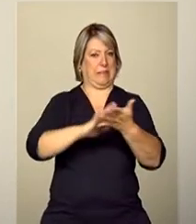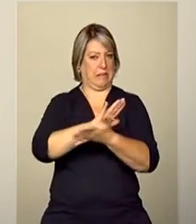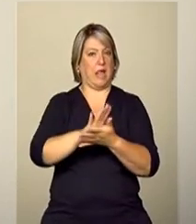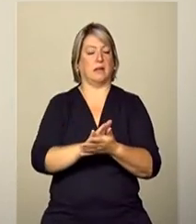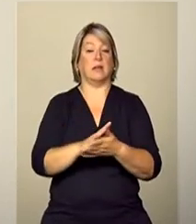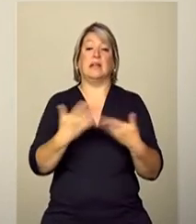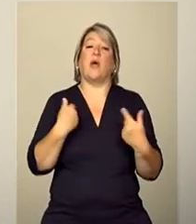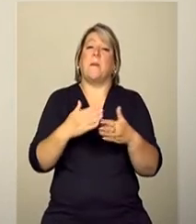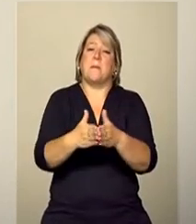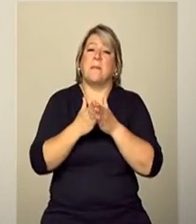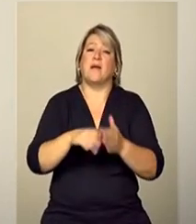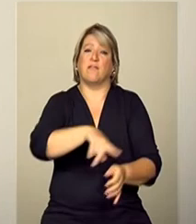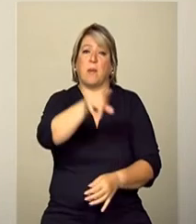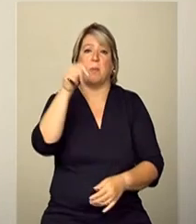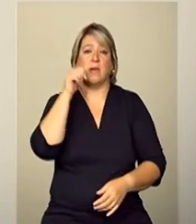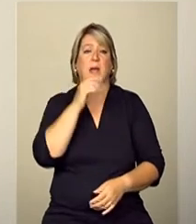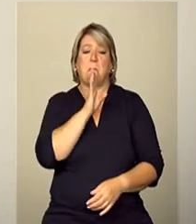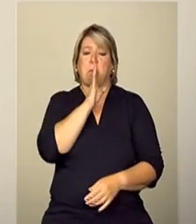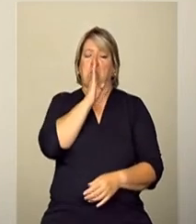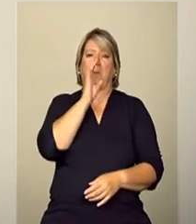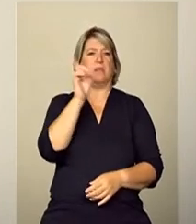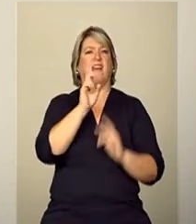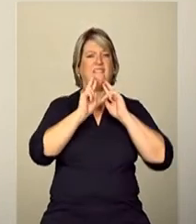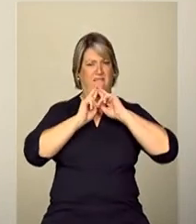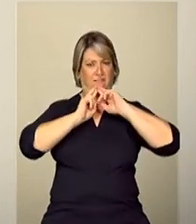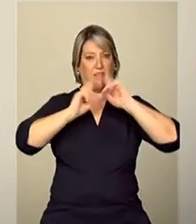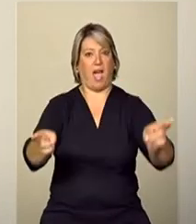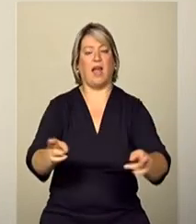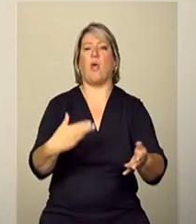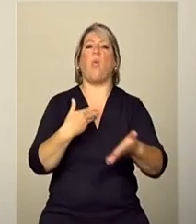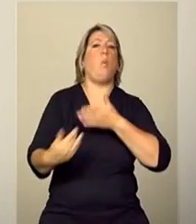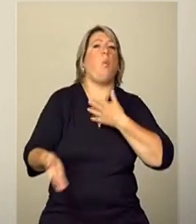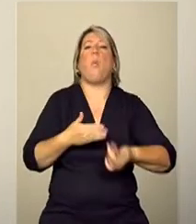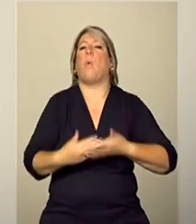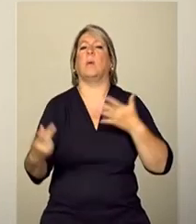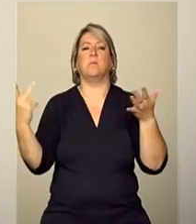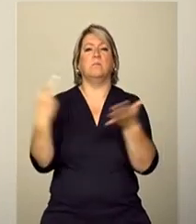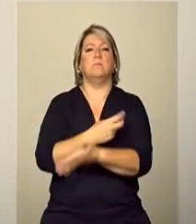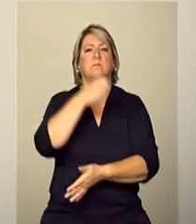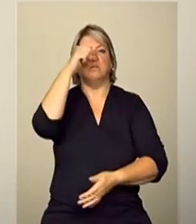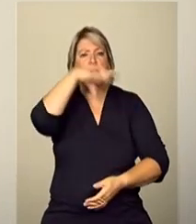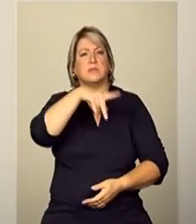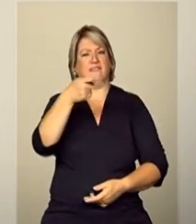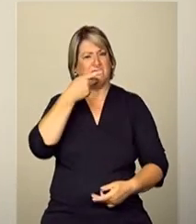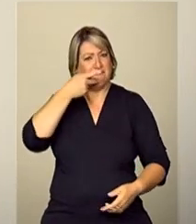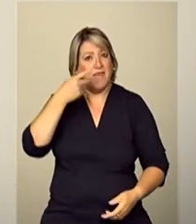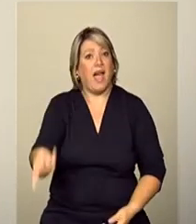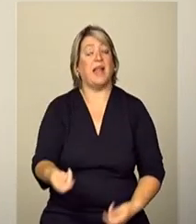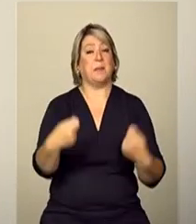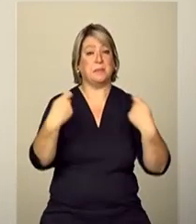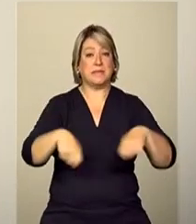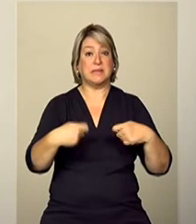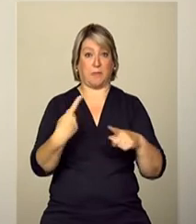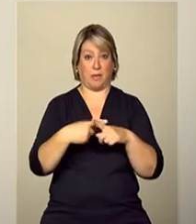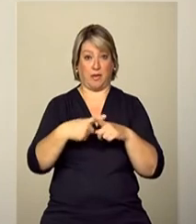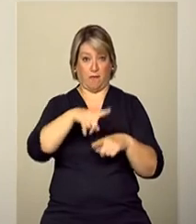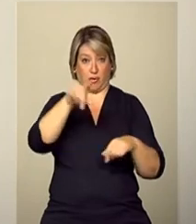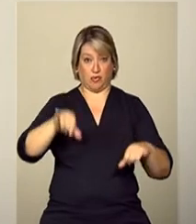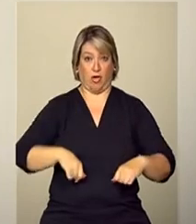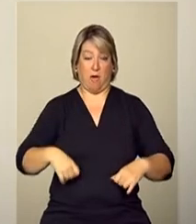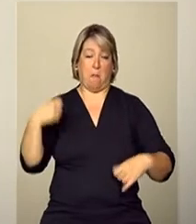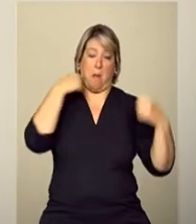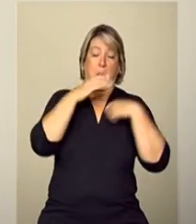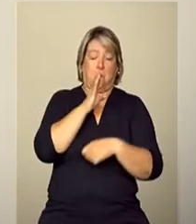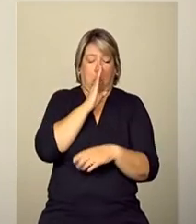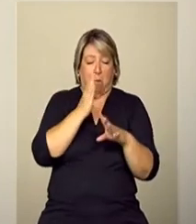pedir as mulheres que não deixem de denunciar qualquer ameaça Qualquer gesto de violência Que gesto de violência contra a mulher